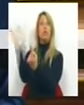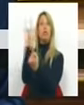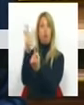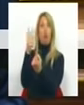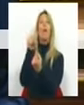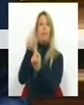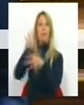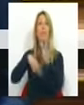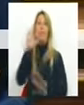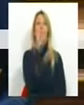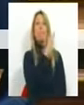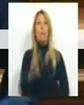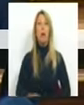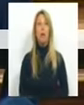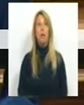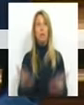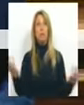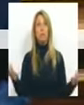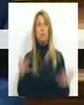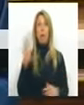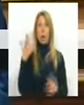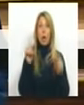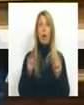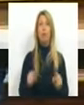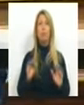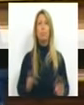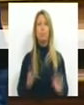por diante. Quando ela era